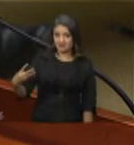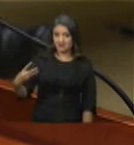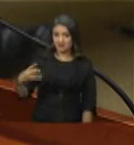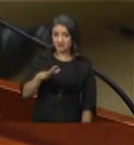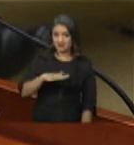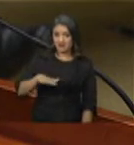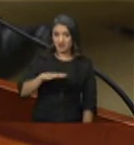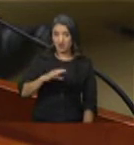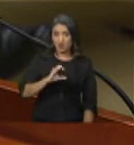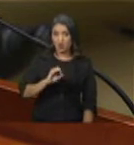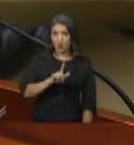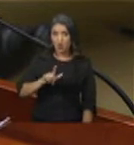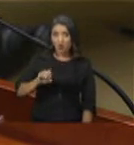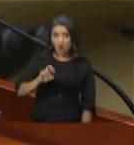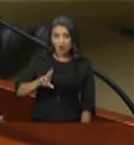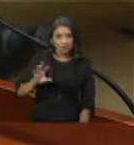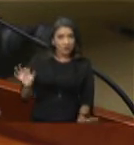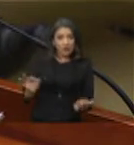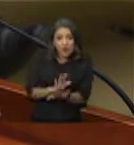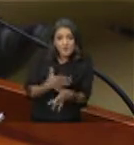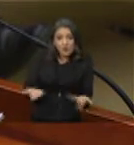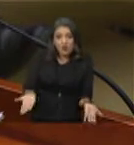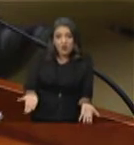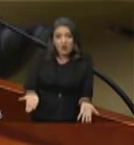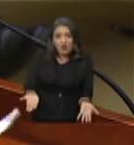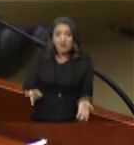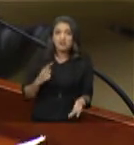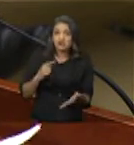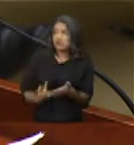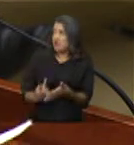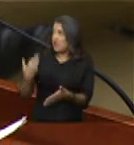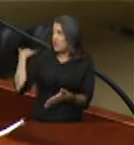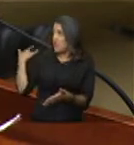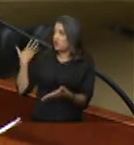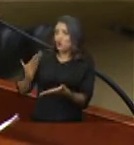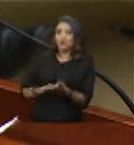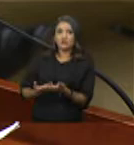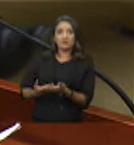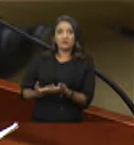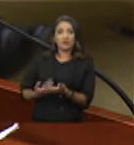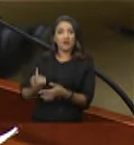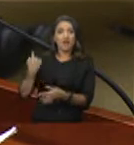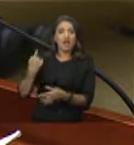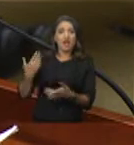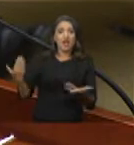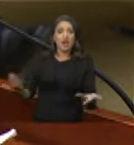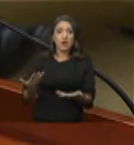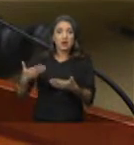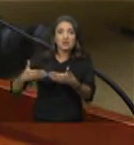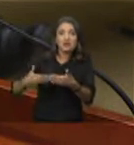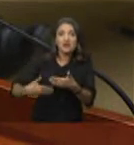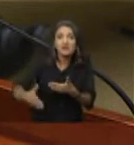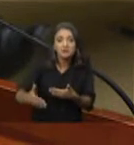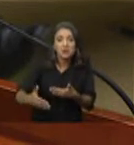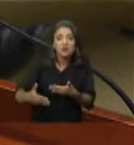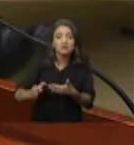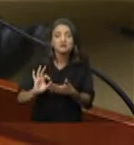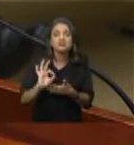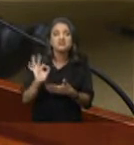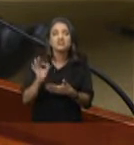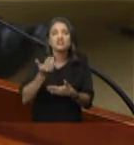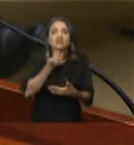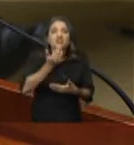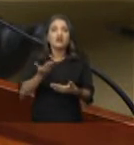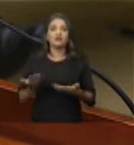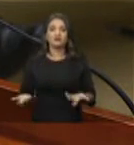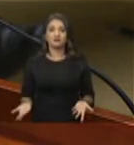Collor já se esgotou ela era retroativa naquele momento mas nos fatos geradores futuros ela já